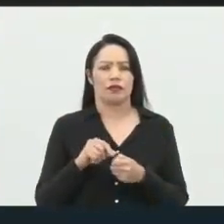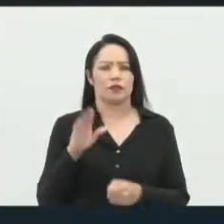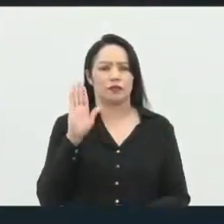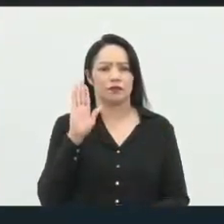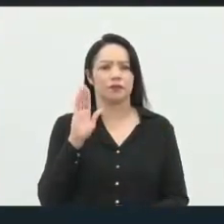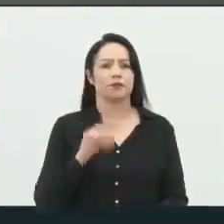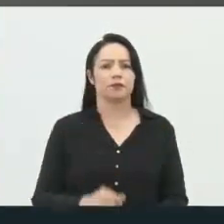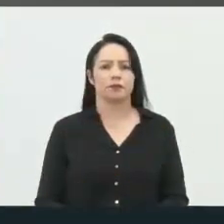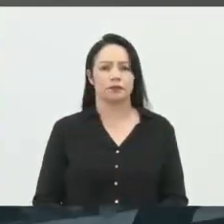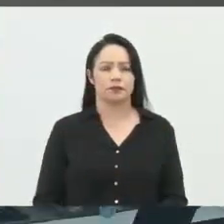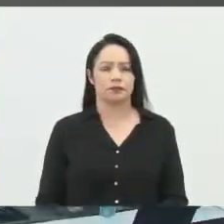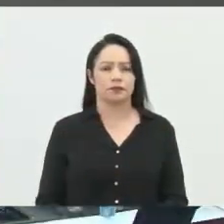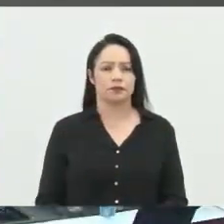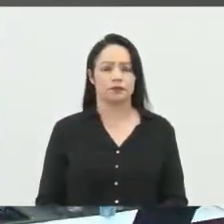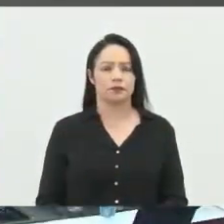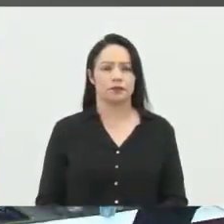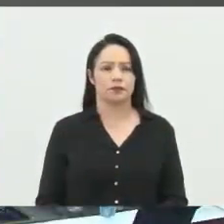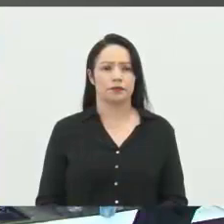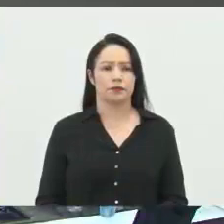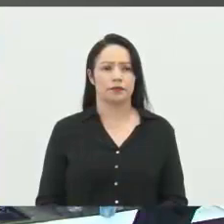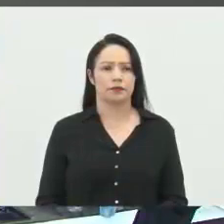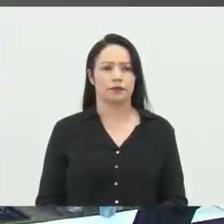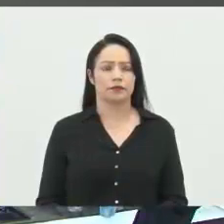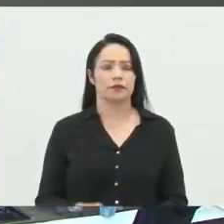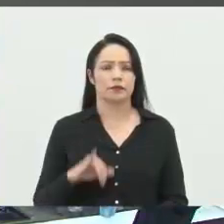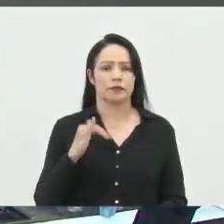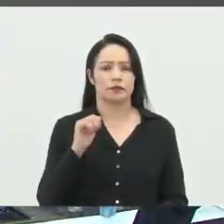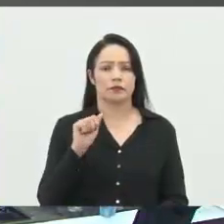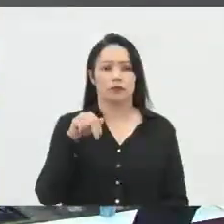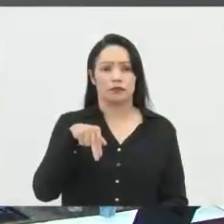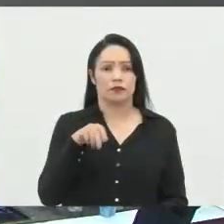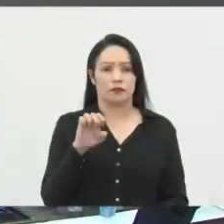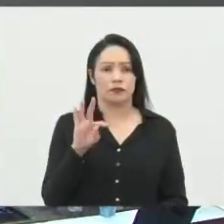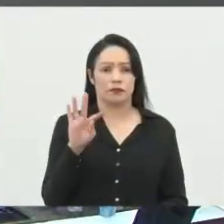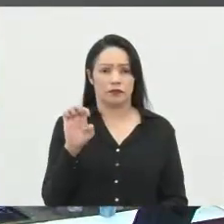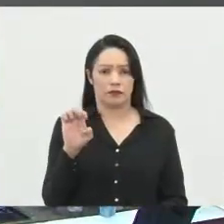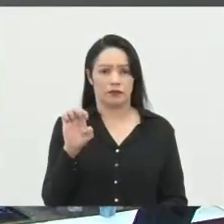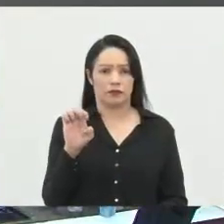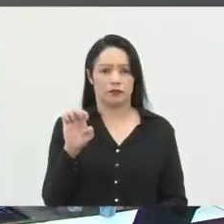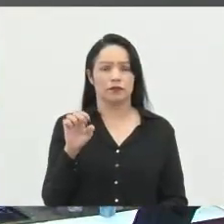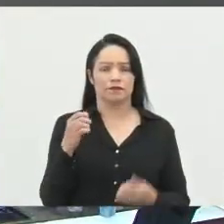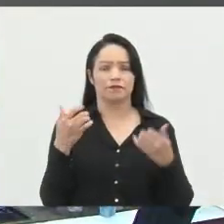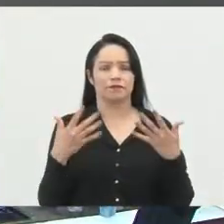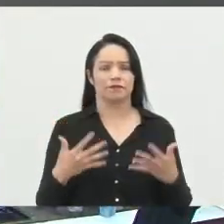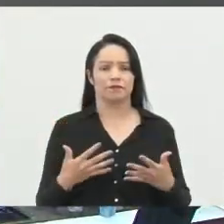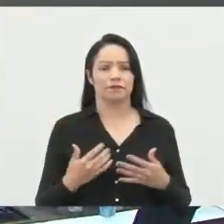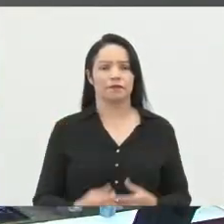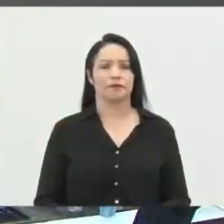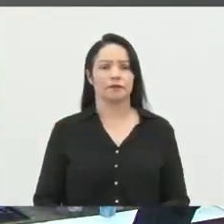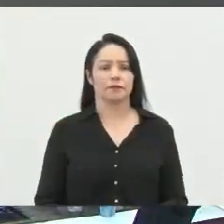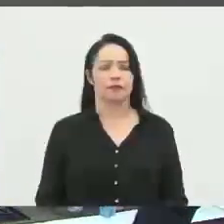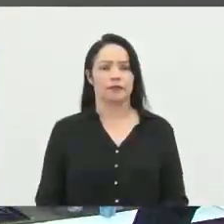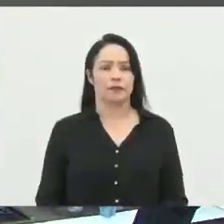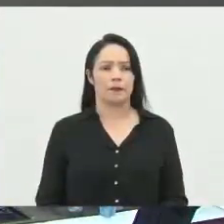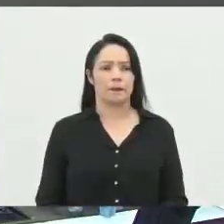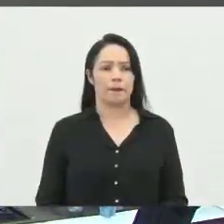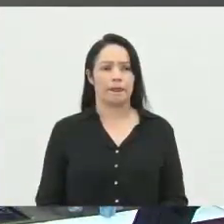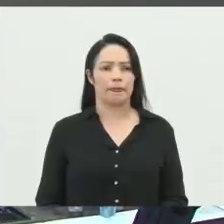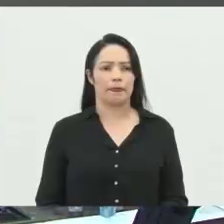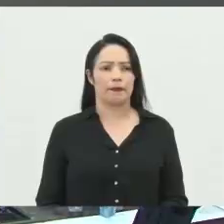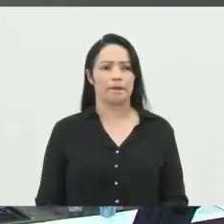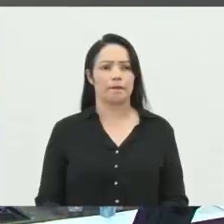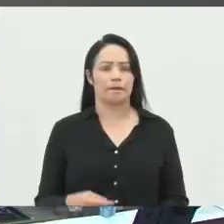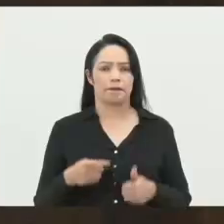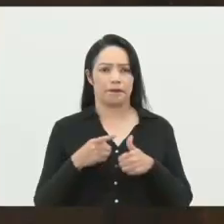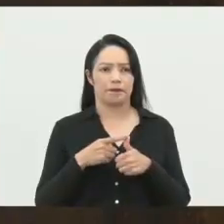ordem senhor presidente pela ordem vereadora Janete para justificar em primeiro lugar eu quero